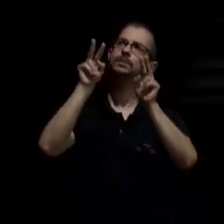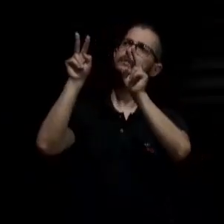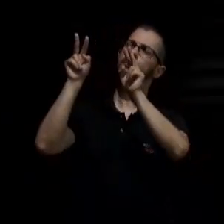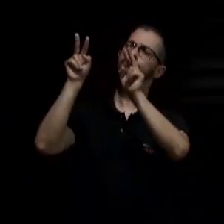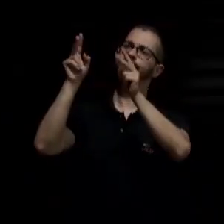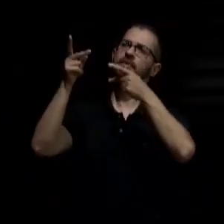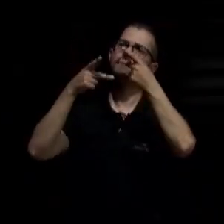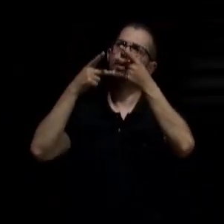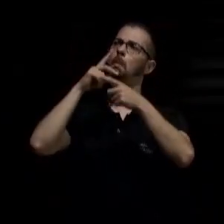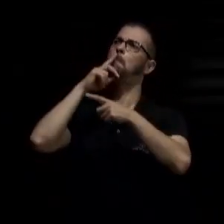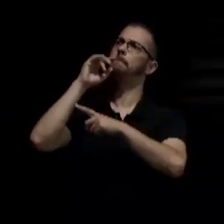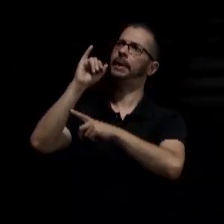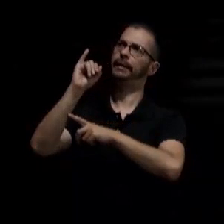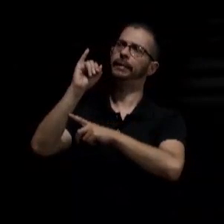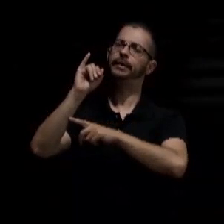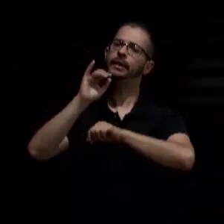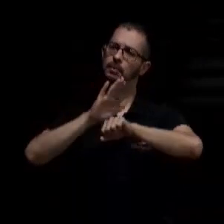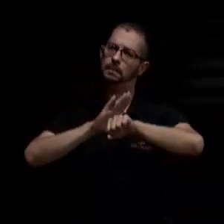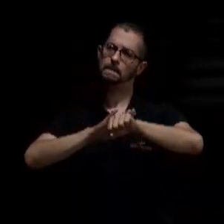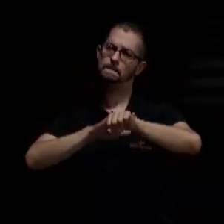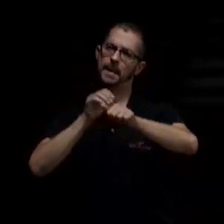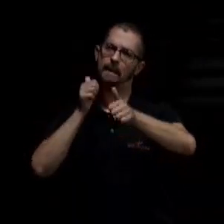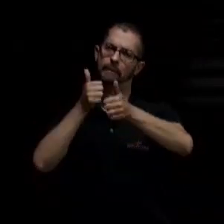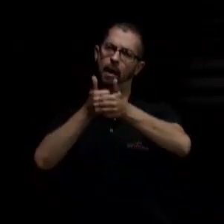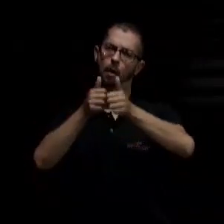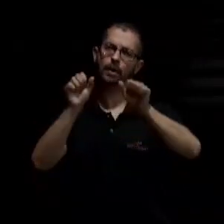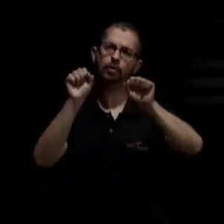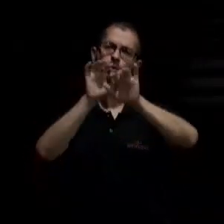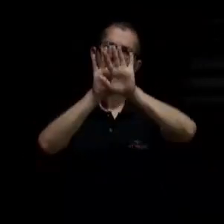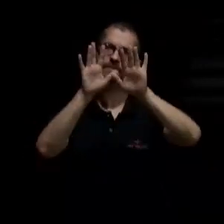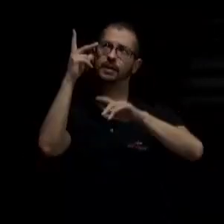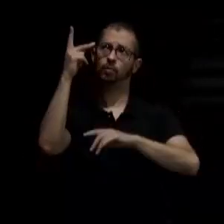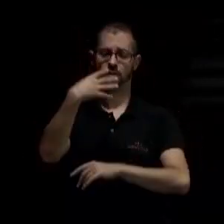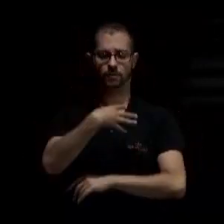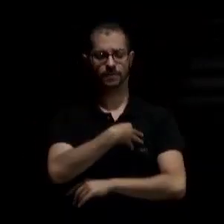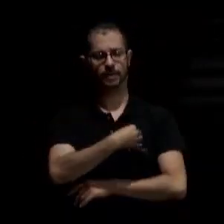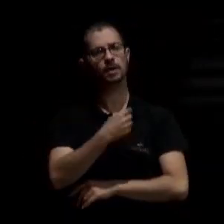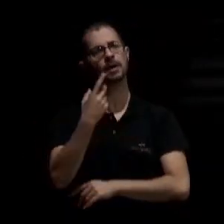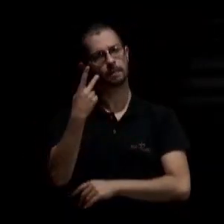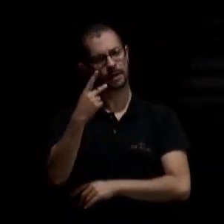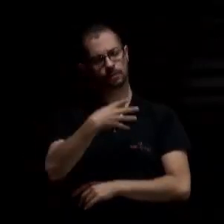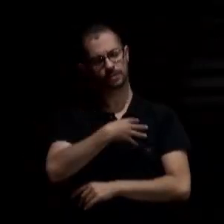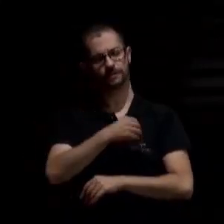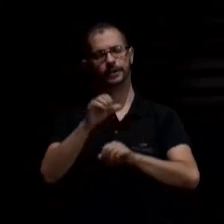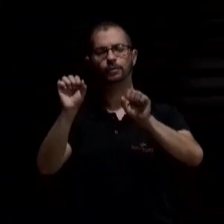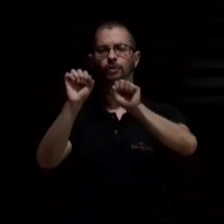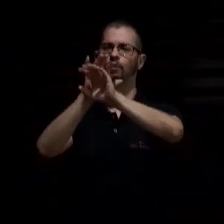disse: Pai, é chegada a hora. Glorifica o teu filho, para que o teu filho te glorifique a